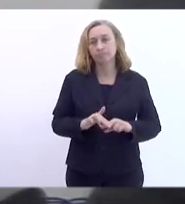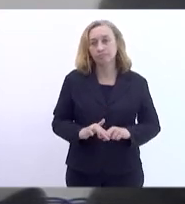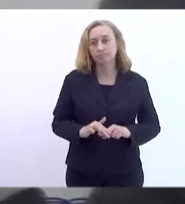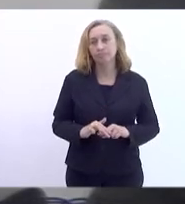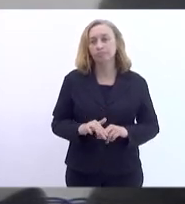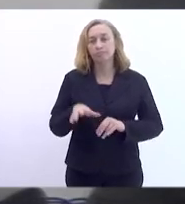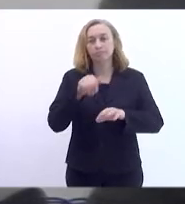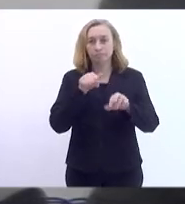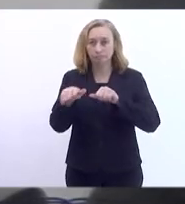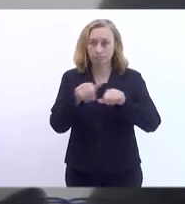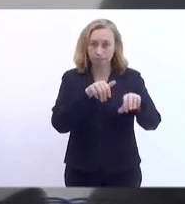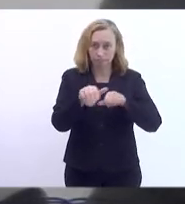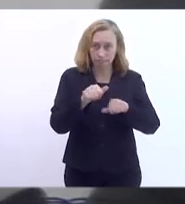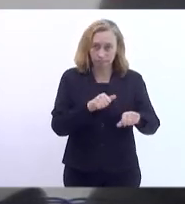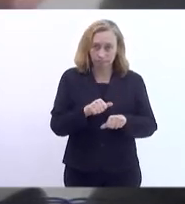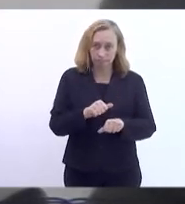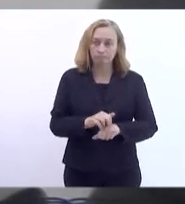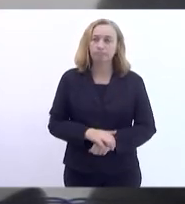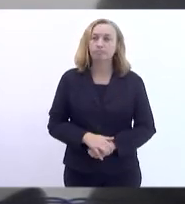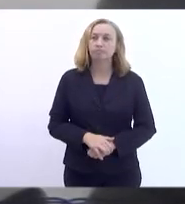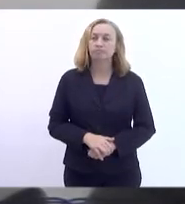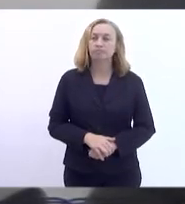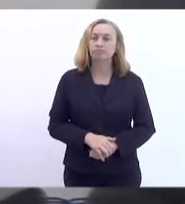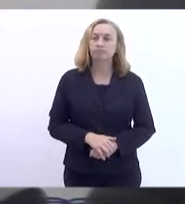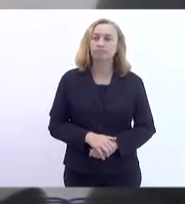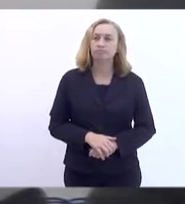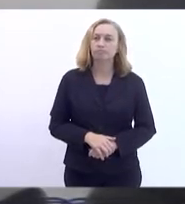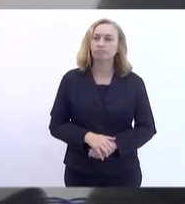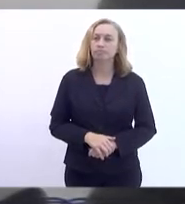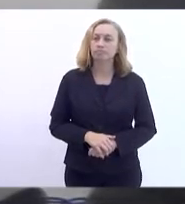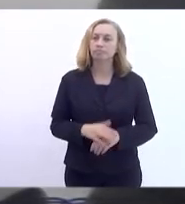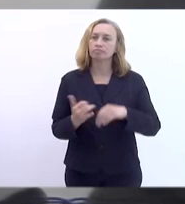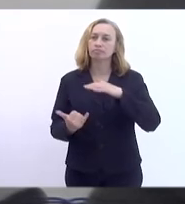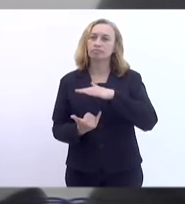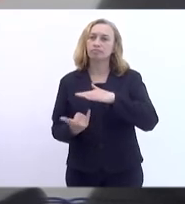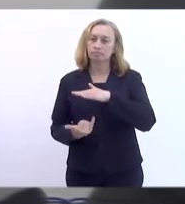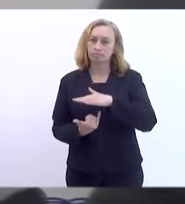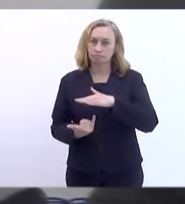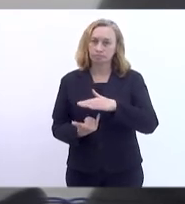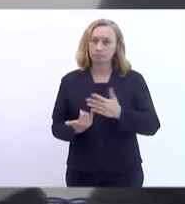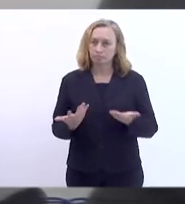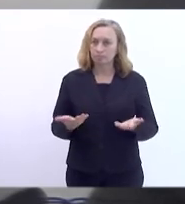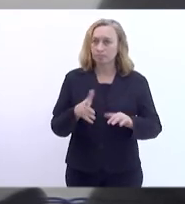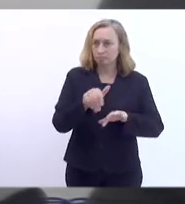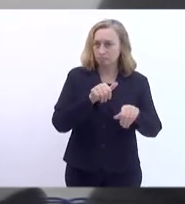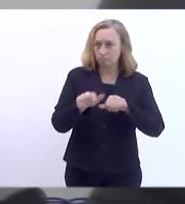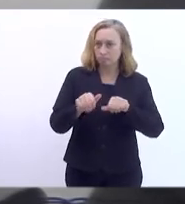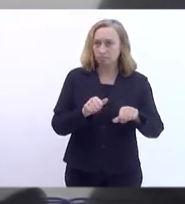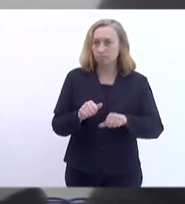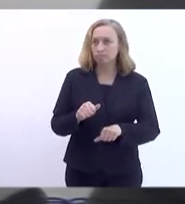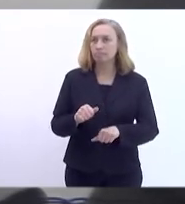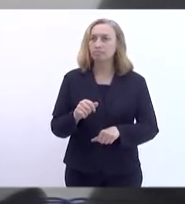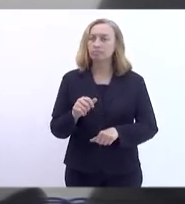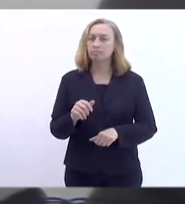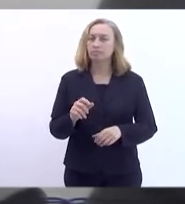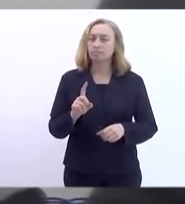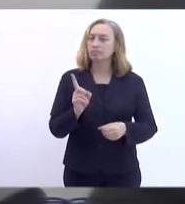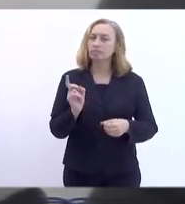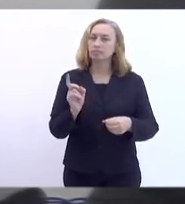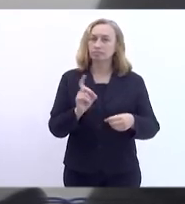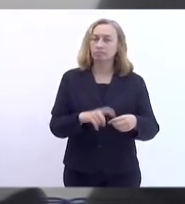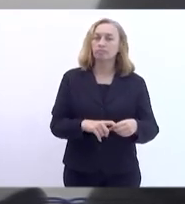questão do chamamento aquele chamamento não vou desenformar o mas não chamamento não vinculativo acho que é melhor e